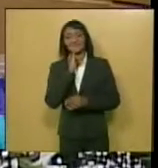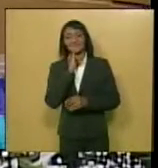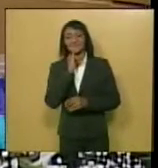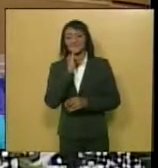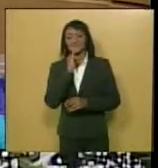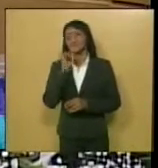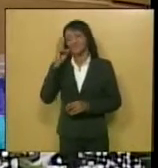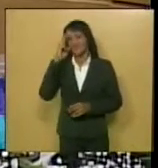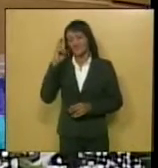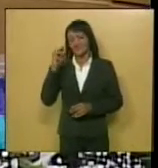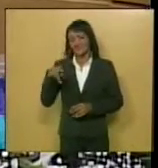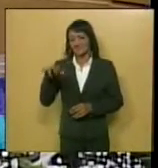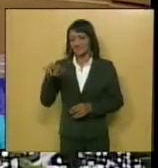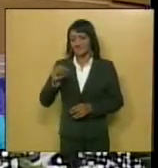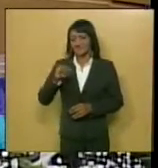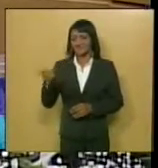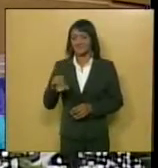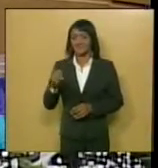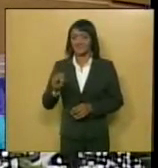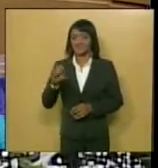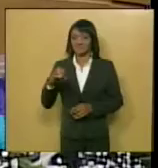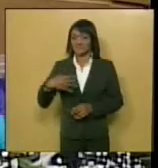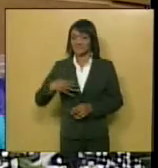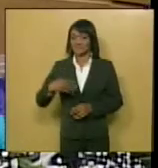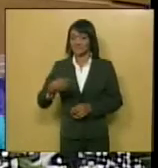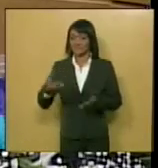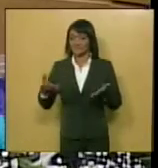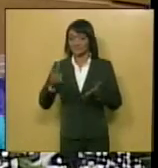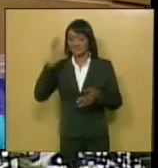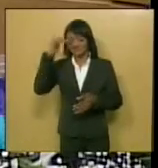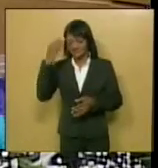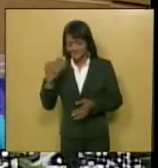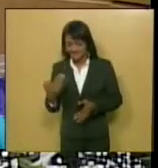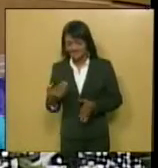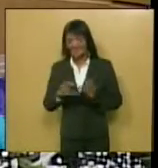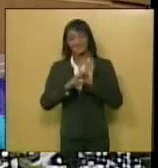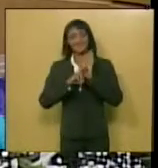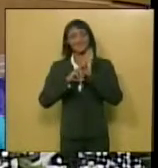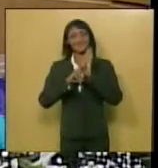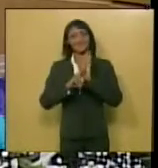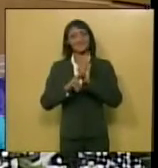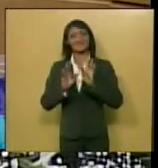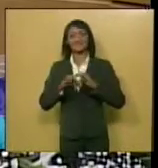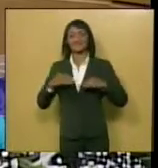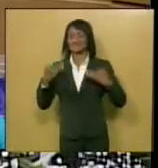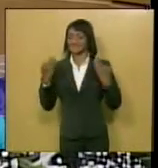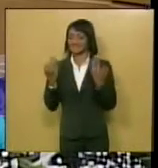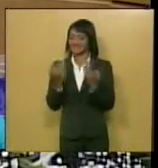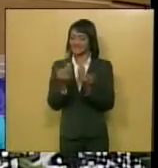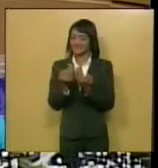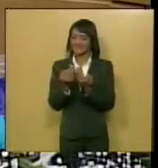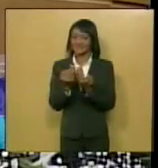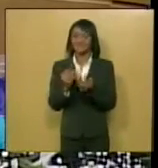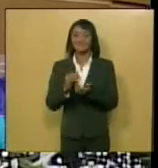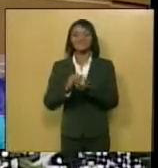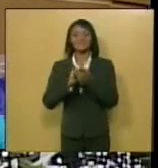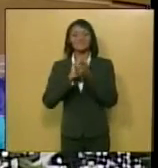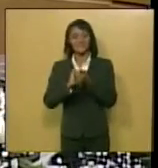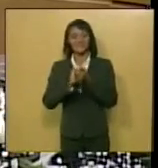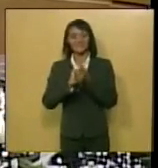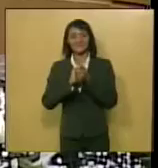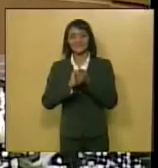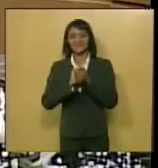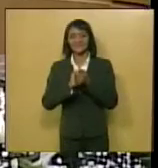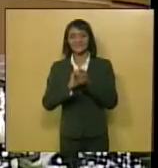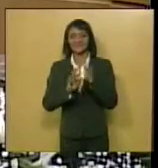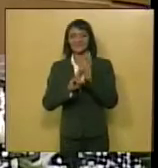Mendonça Duarte, filha do homenageado, representando aqui a família, quero saudá-los. Em nome de